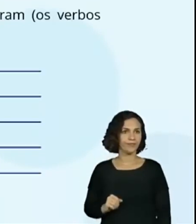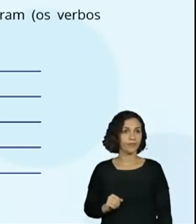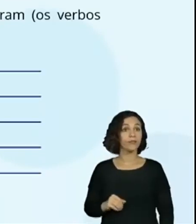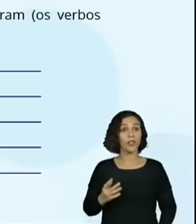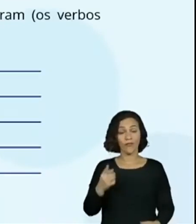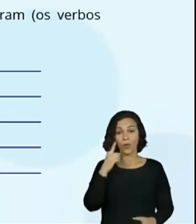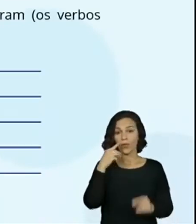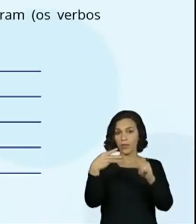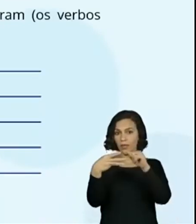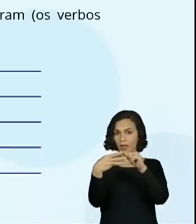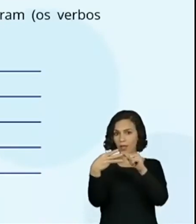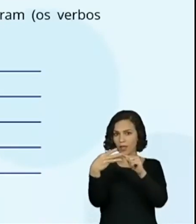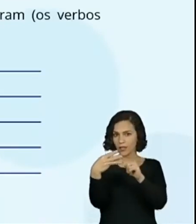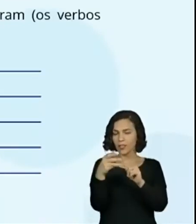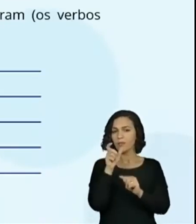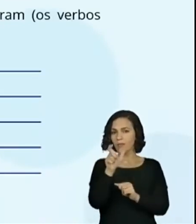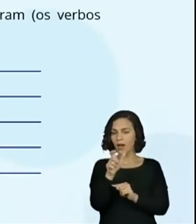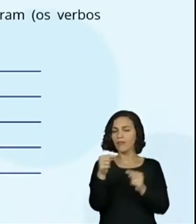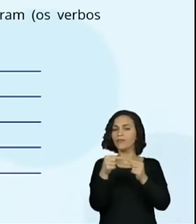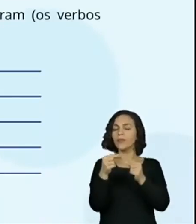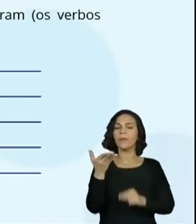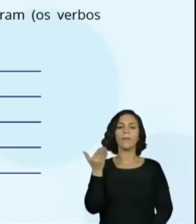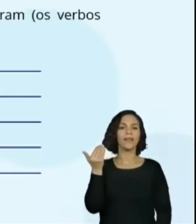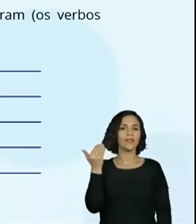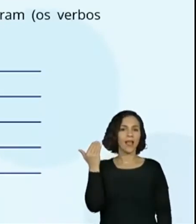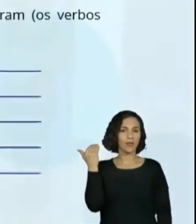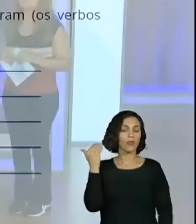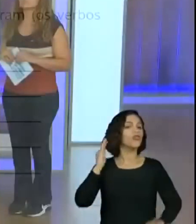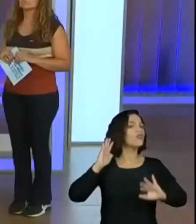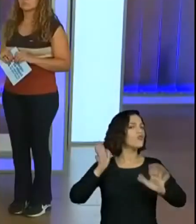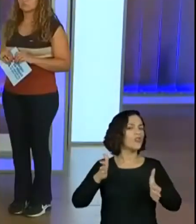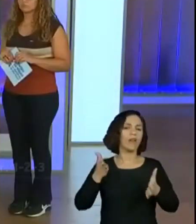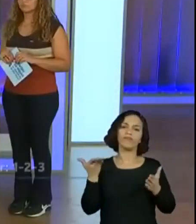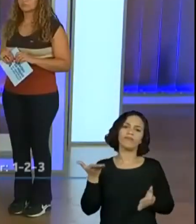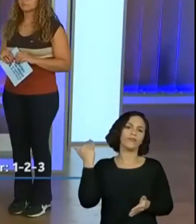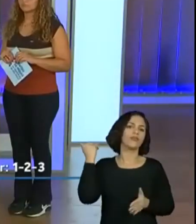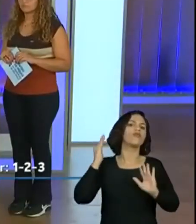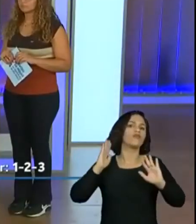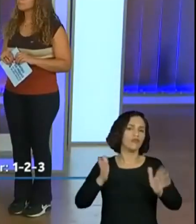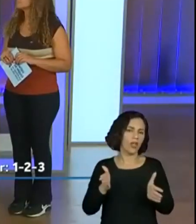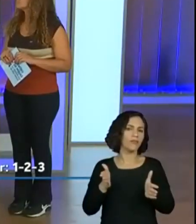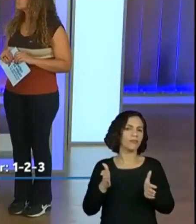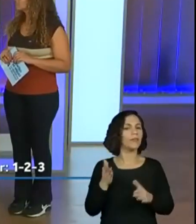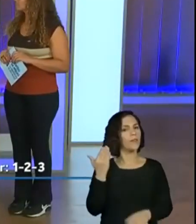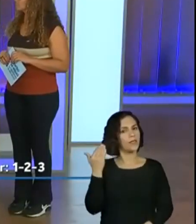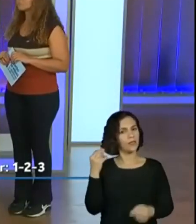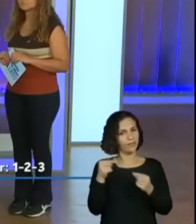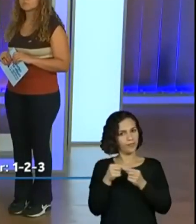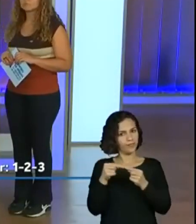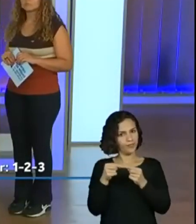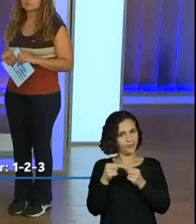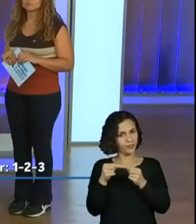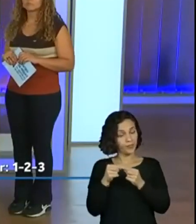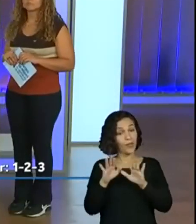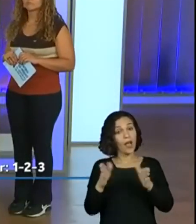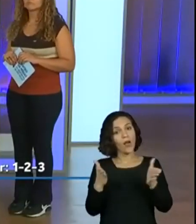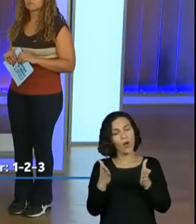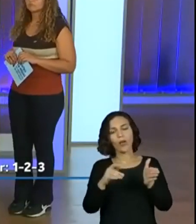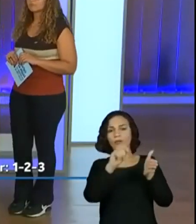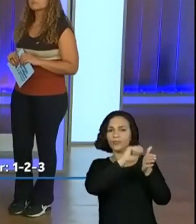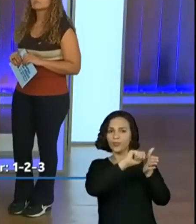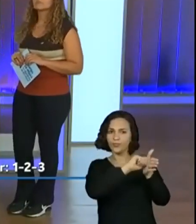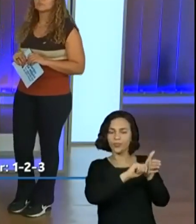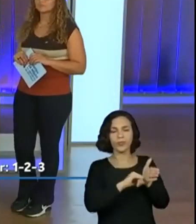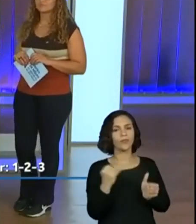gente foi circulando, sim, lá no texto, que é um procedimento que a gente vem fazendo com eles, e agora a gente está aqui registrando o que